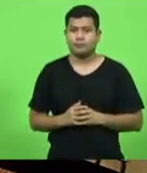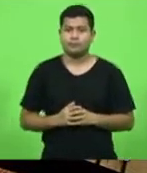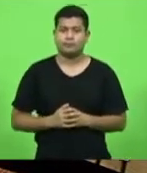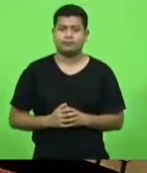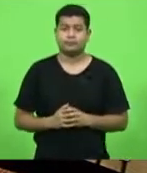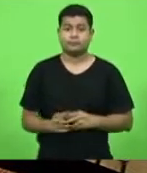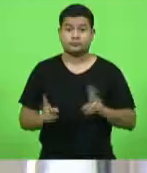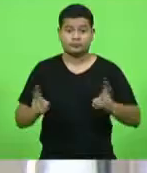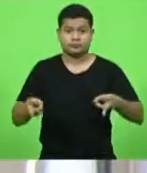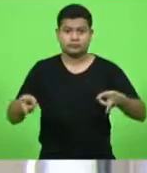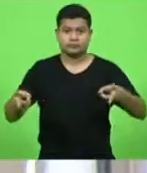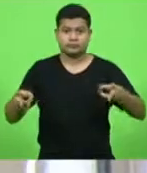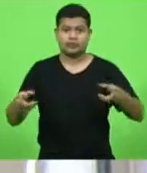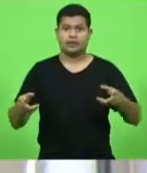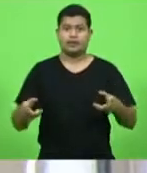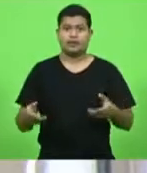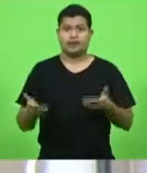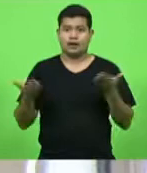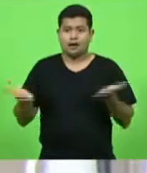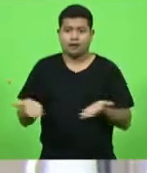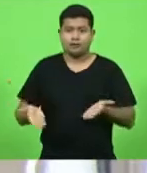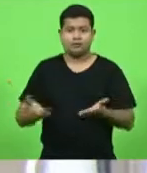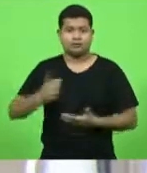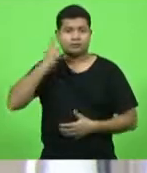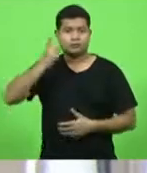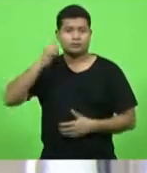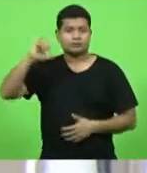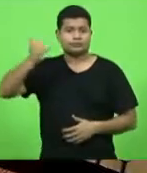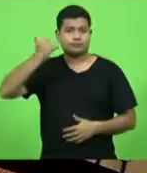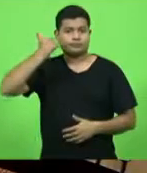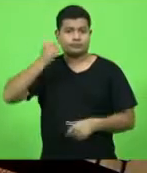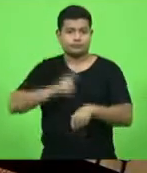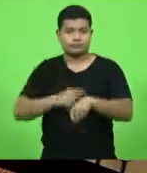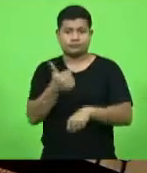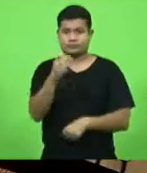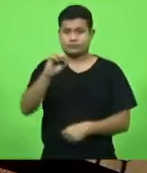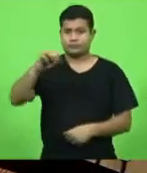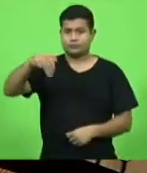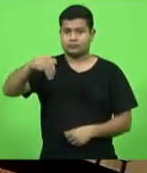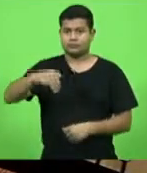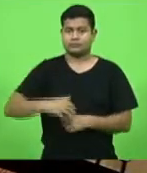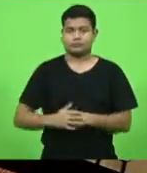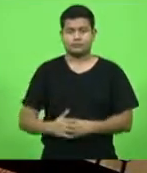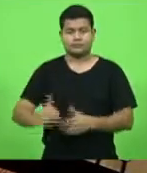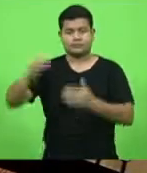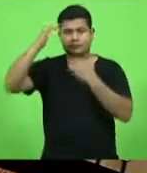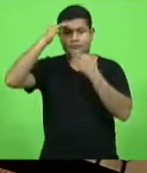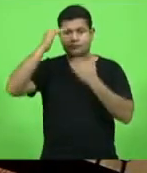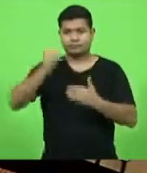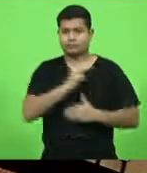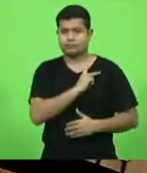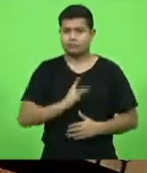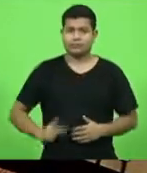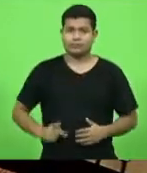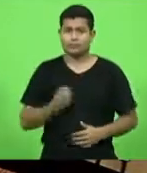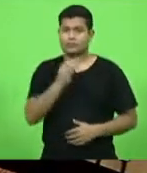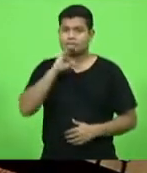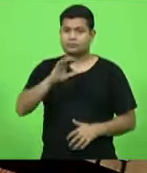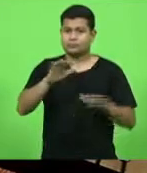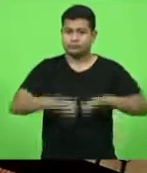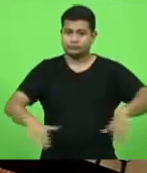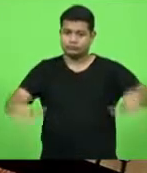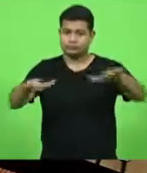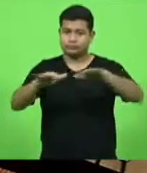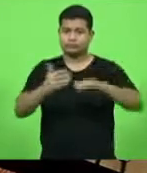continuidade Deputado José Lopes por 10 minutos certo obrigado Presidente Boa tarde a todos os